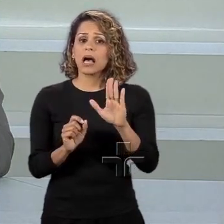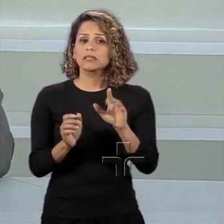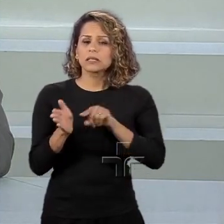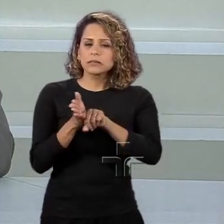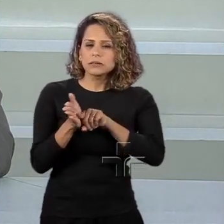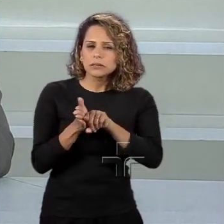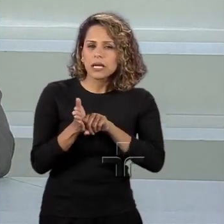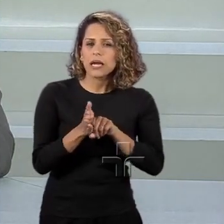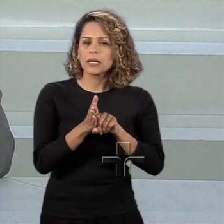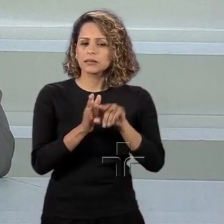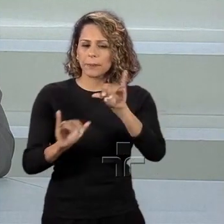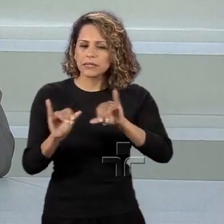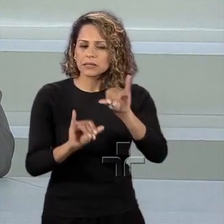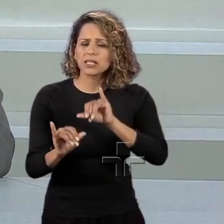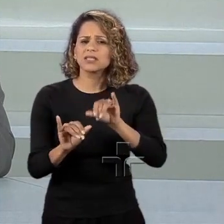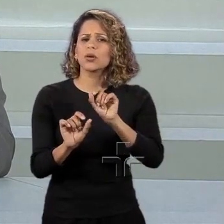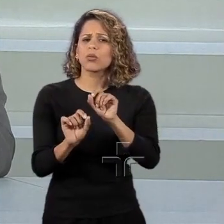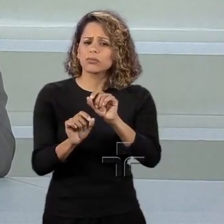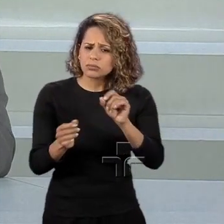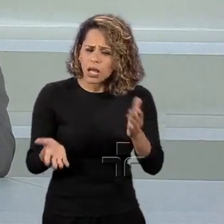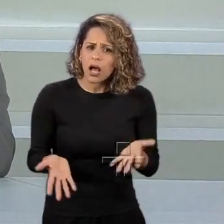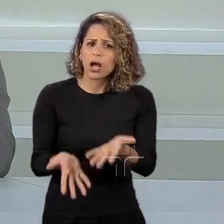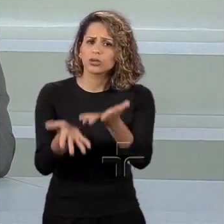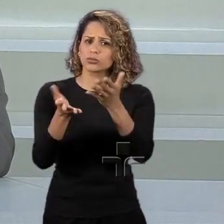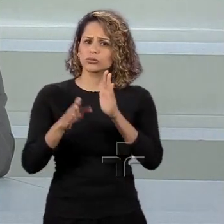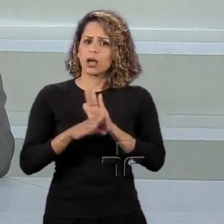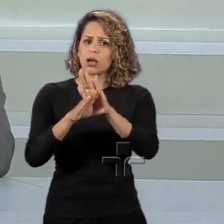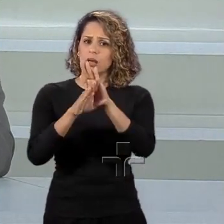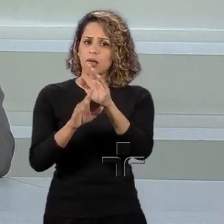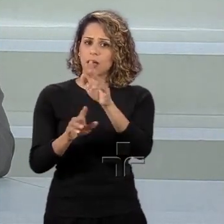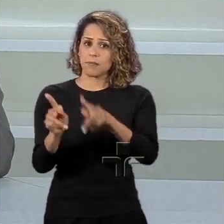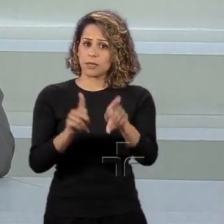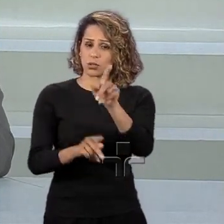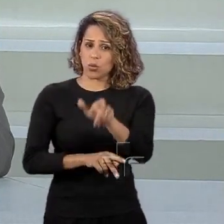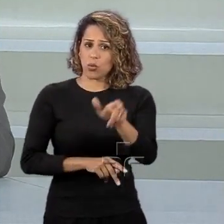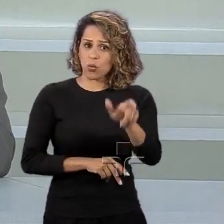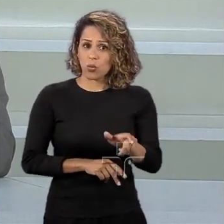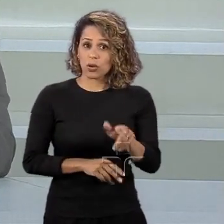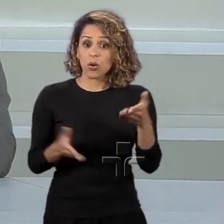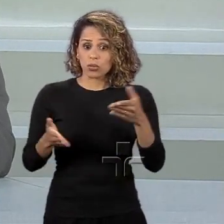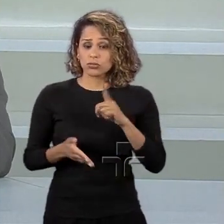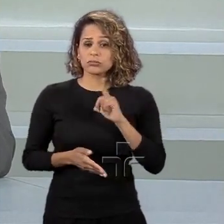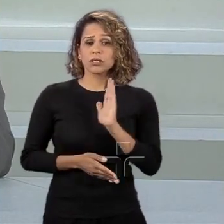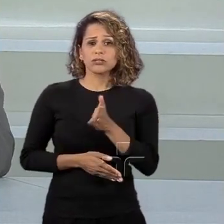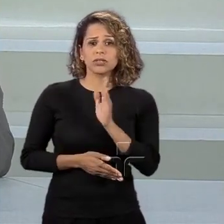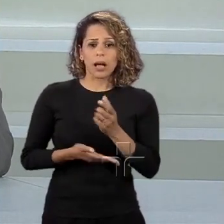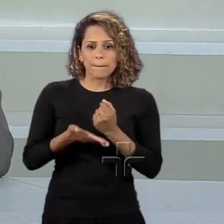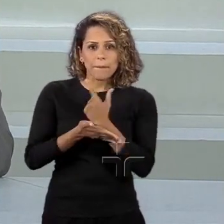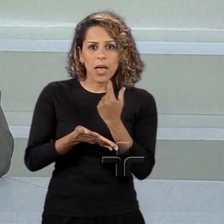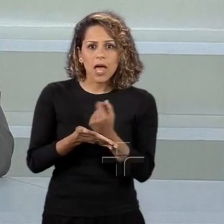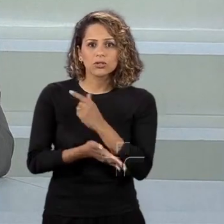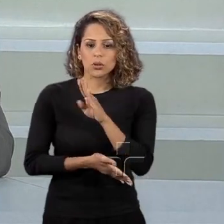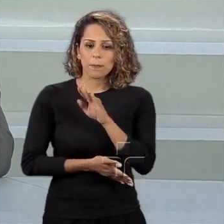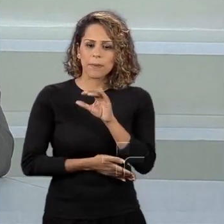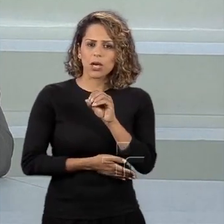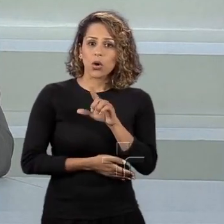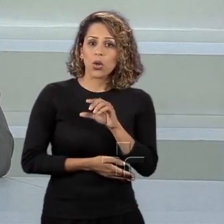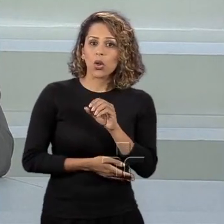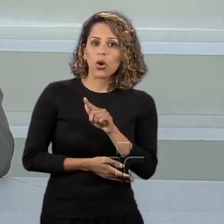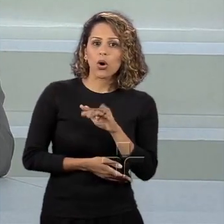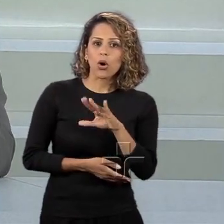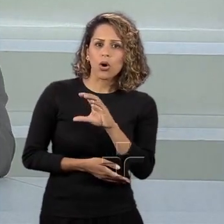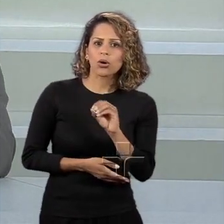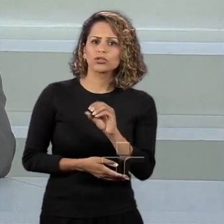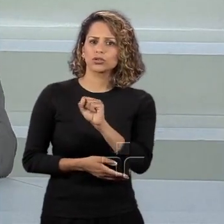a ciência veio para ajudar as pessoas. Hoje já estamos se falando em medicamentos biológicos, feitos não a partir de composições sintéticas,